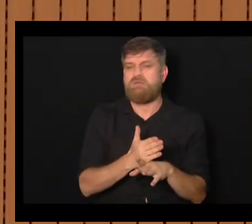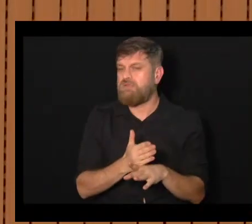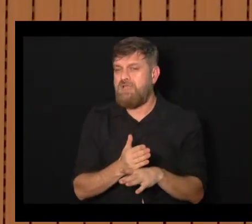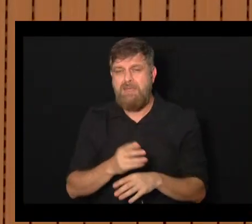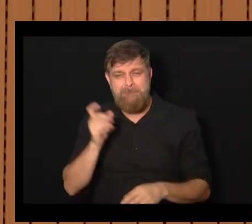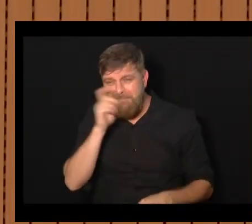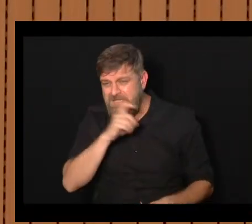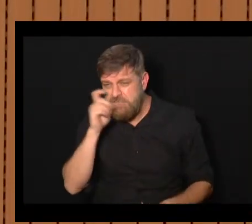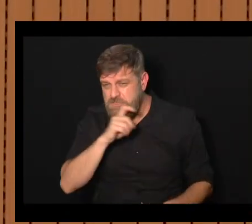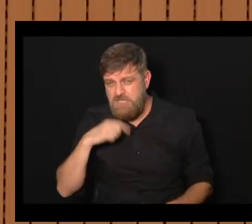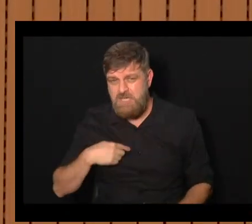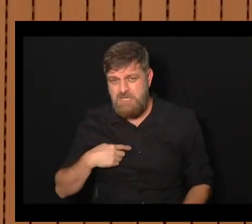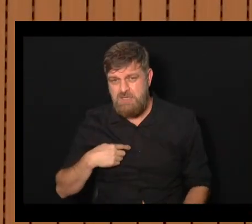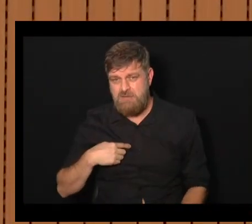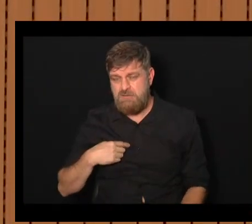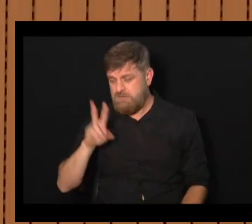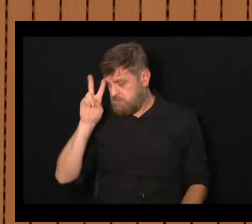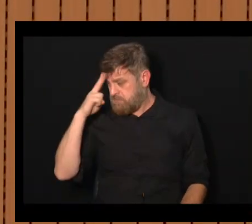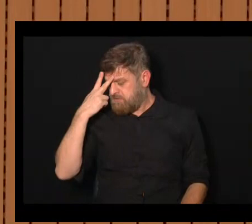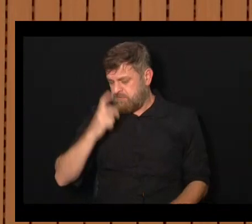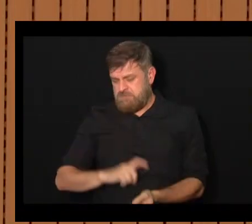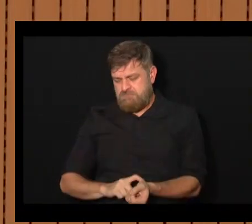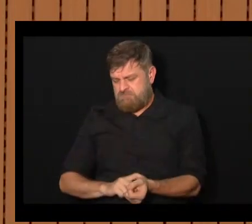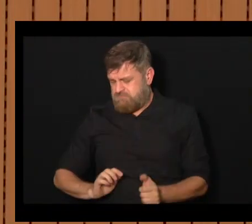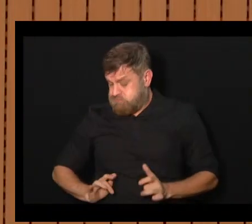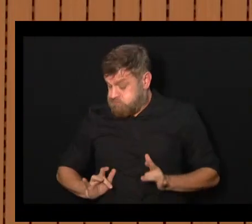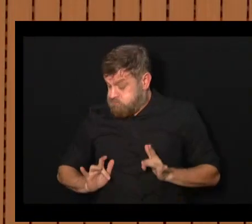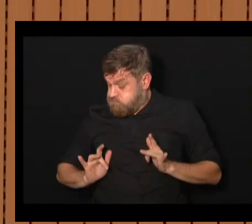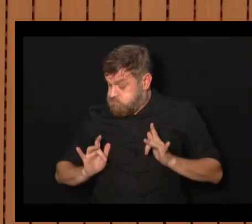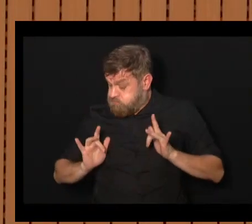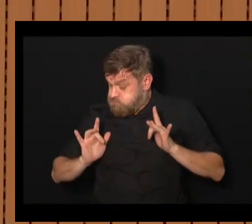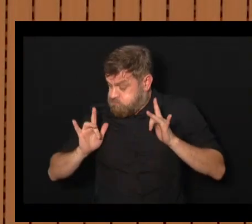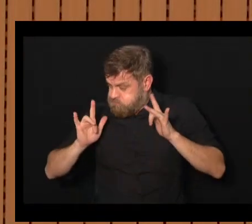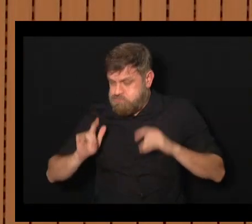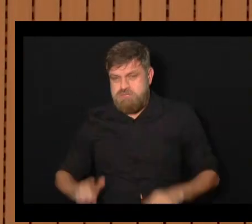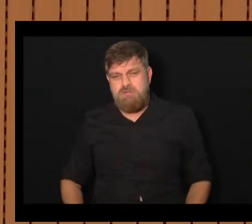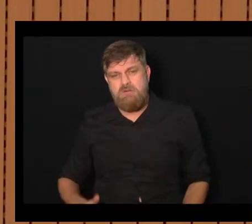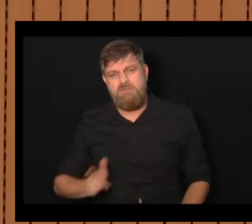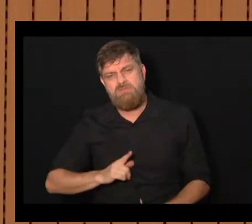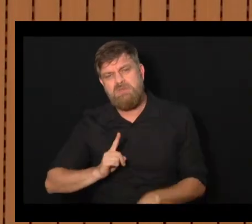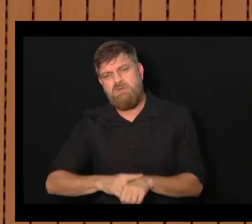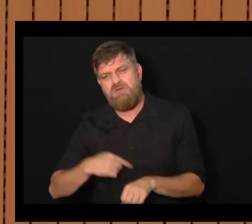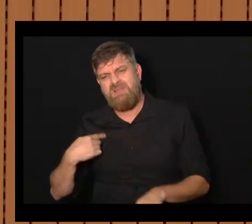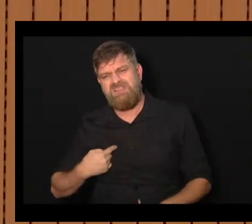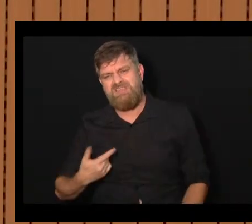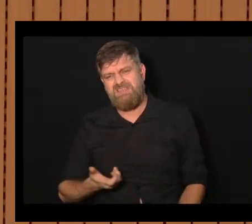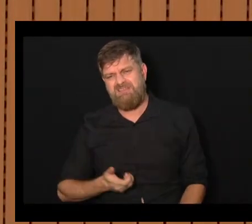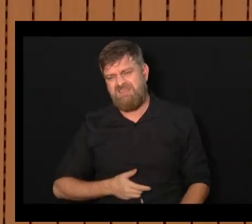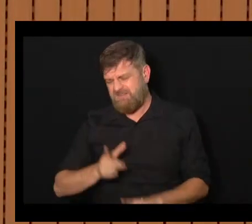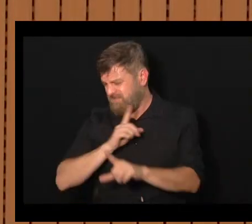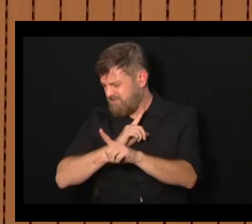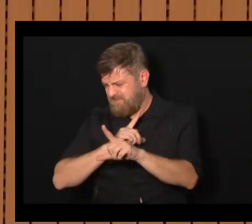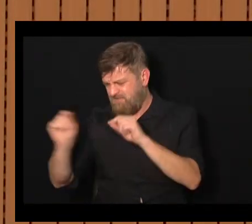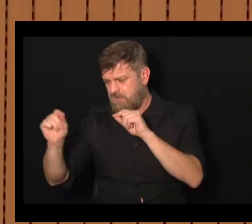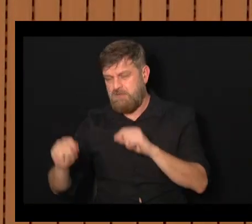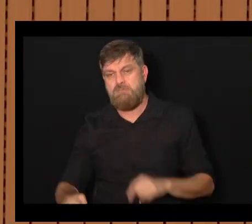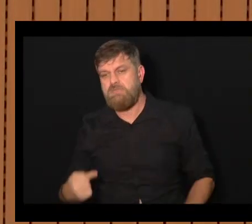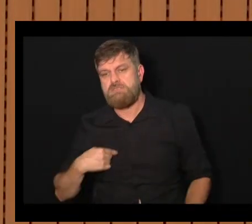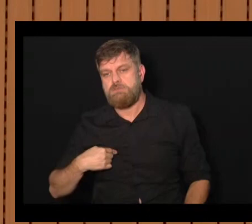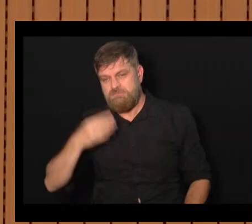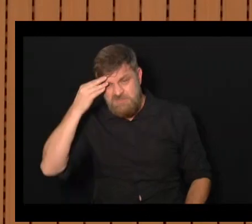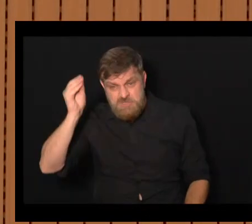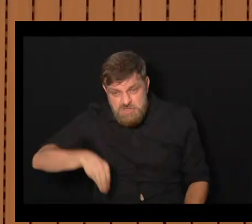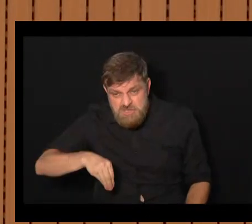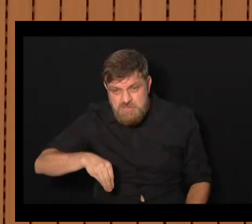de fato, revoltado. Alguns momentos eu penso até em sair fora desse jogo, mas não vou fazer